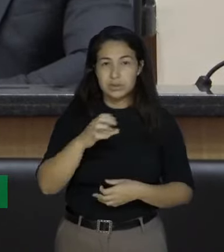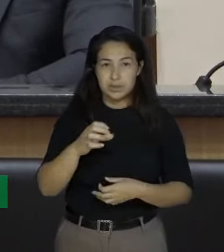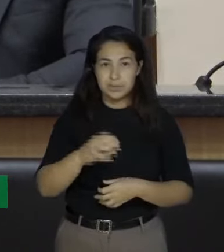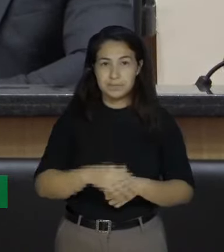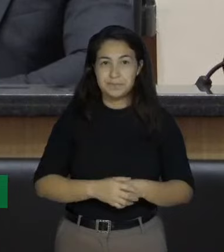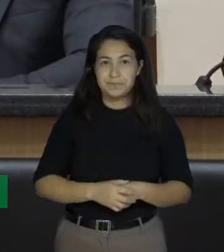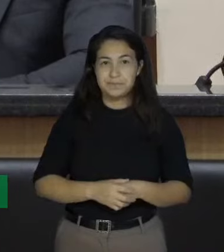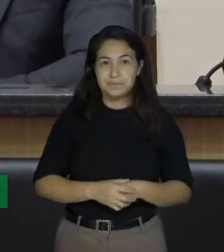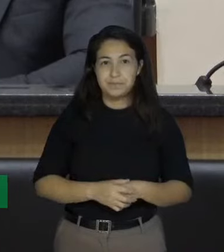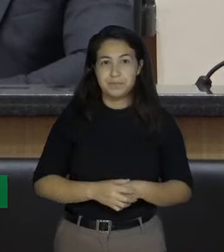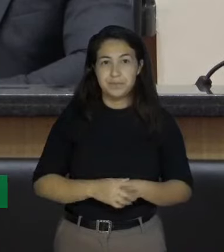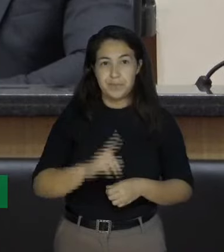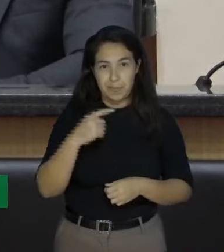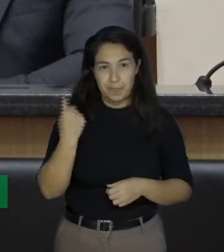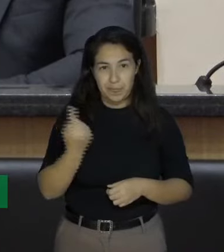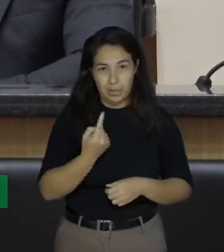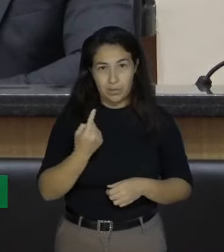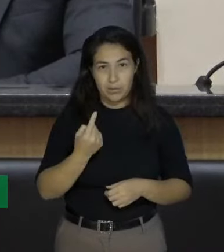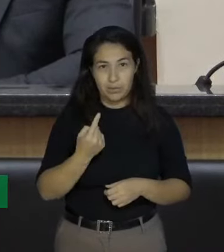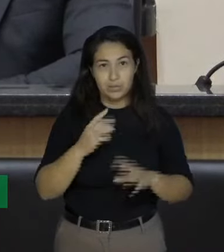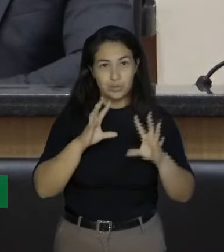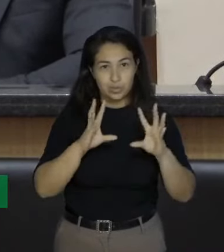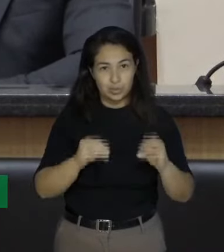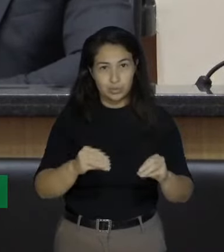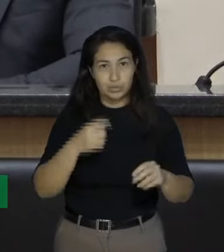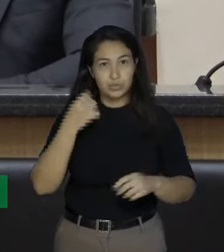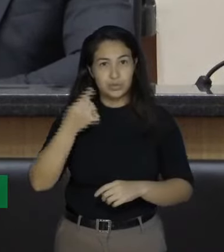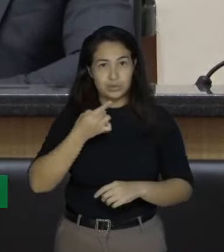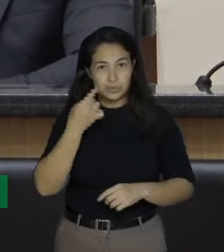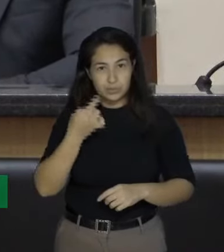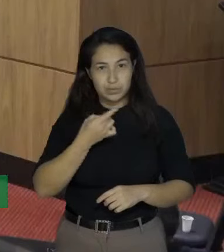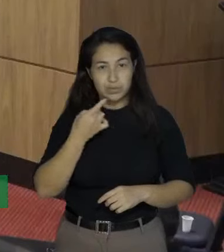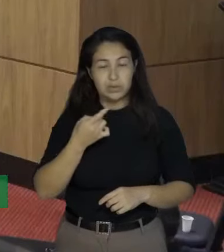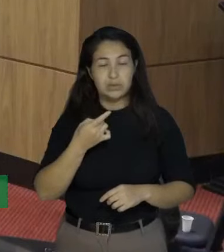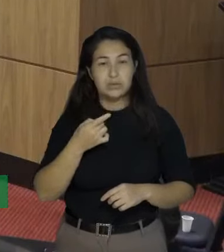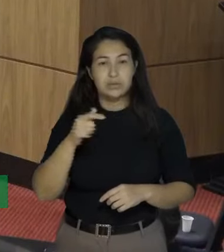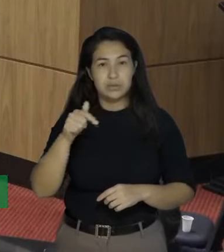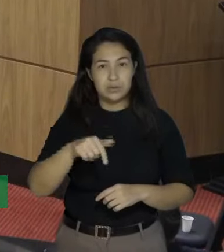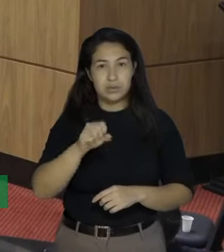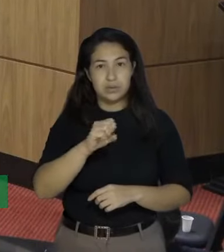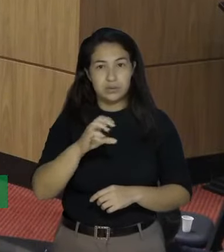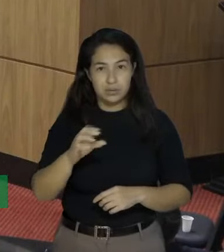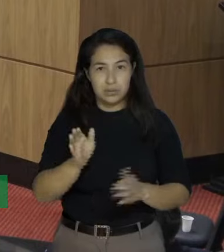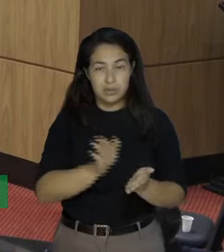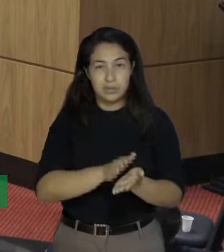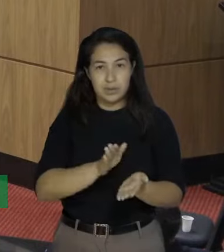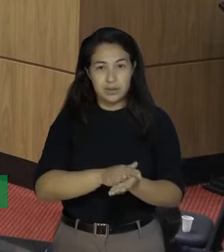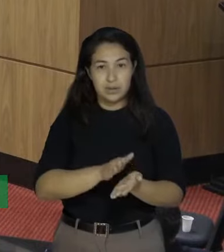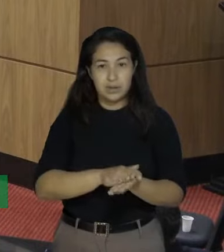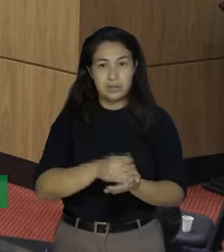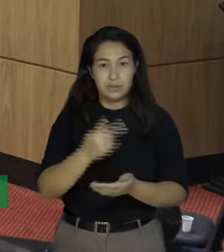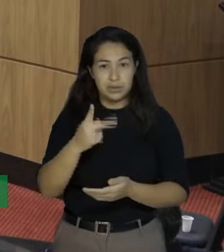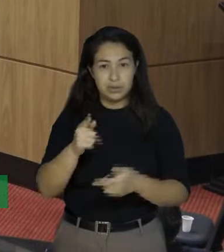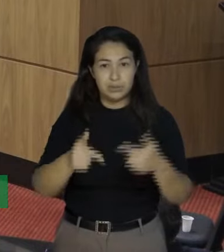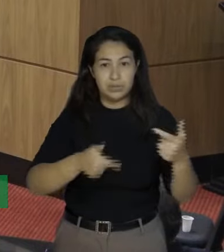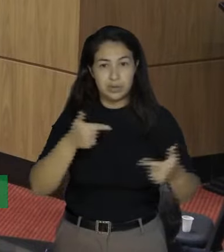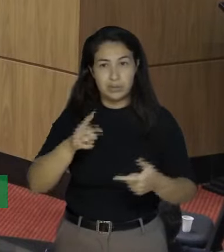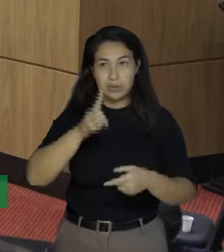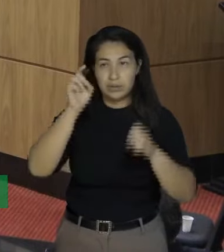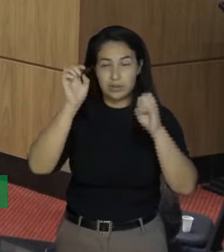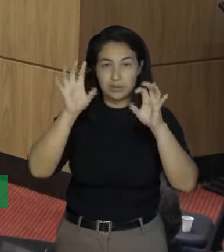considerações em nome de todos os deputados e deputadas é que possuem acento nesta casa parabéns pelo excelente trabalho e que Deus continue